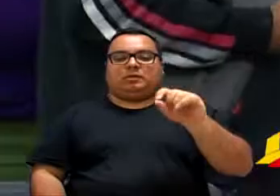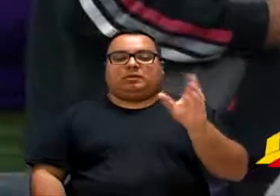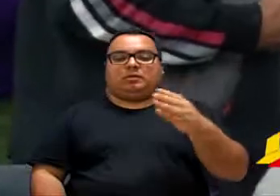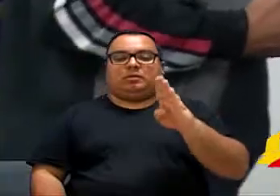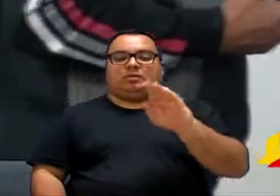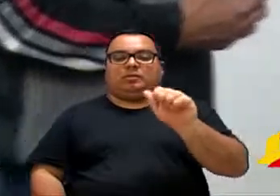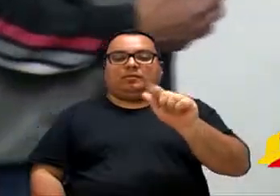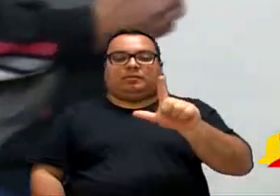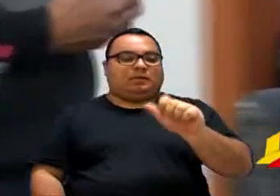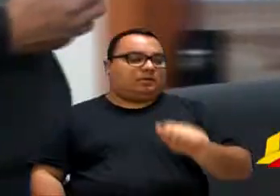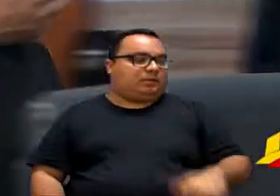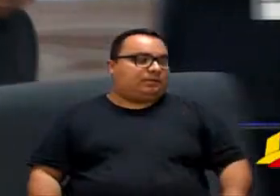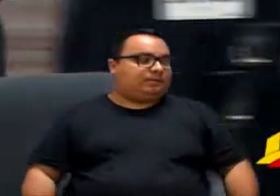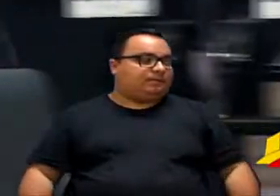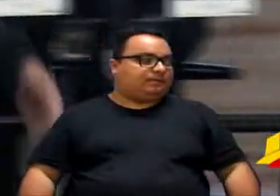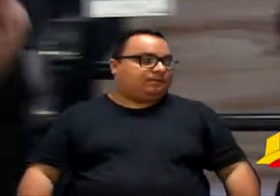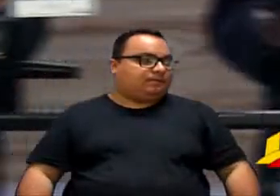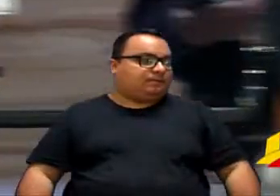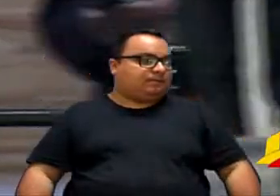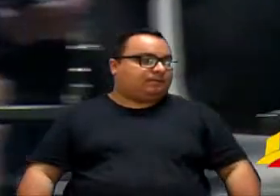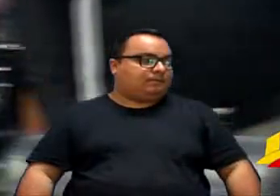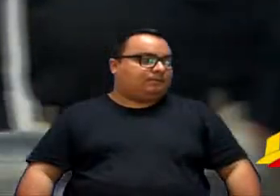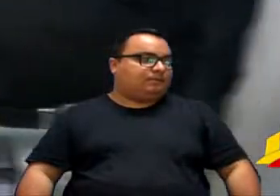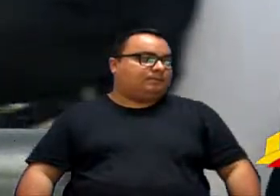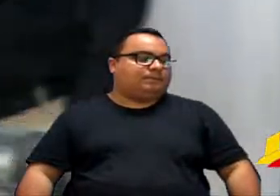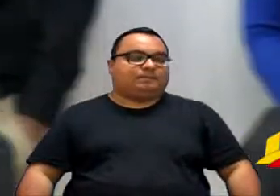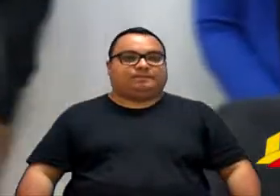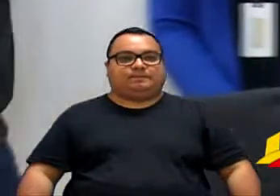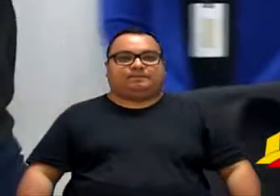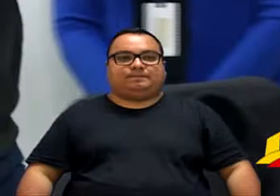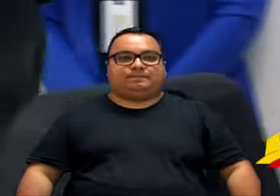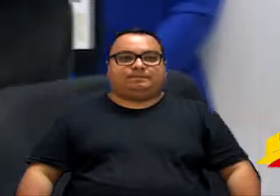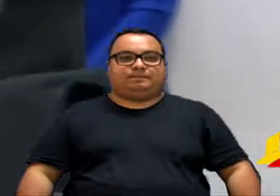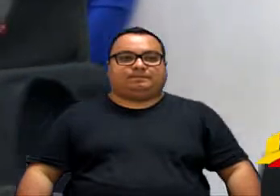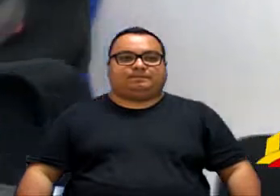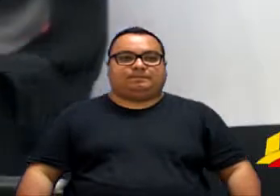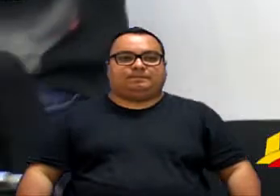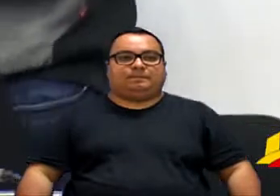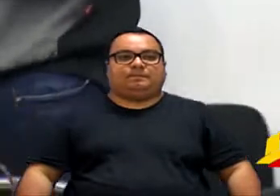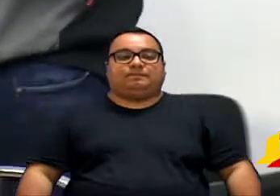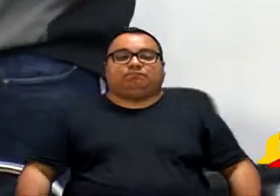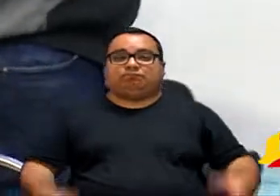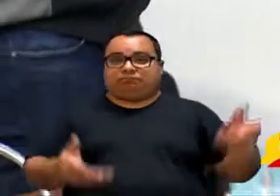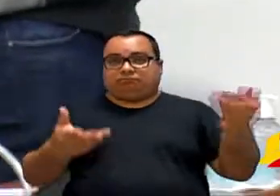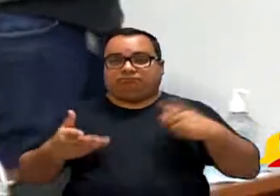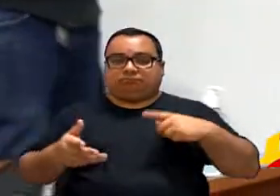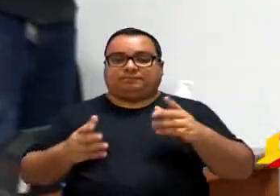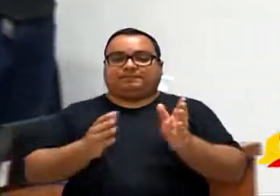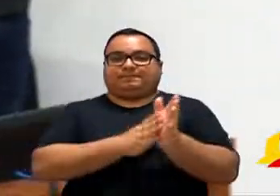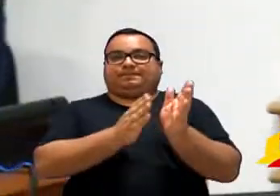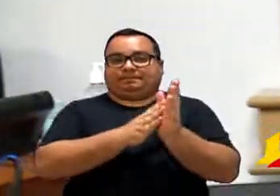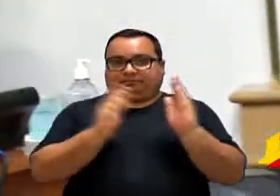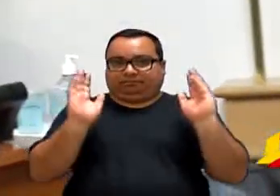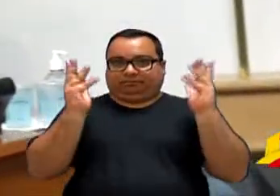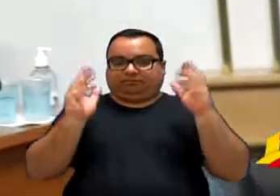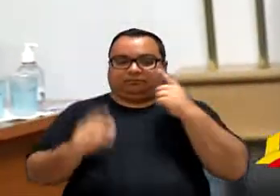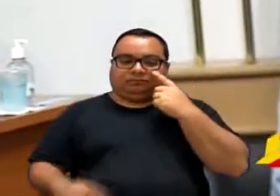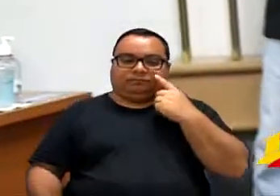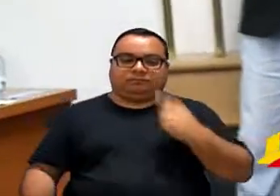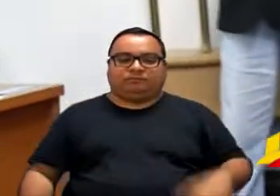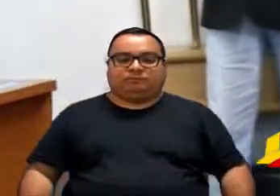posso fazer parte eu gostaria nós temos um voto de congratulações eu vou passar a parte para o nosso cerimonial para que nós possamos fazer a